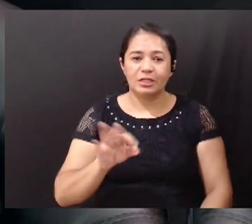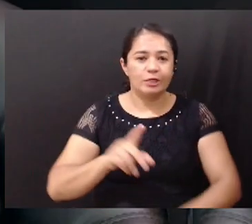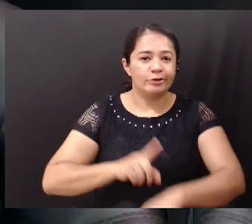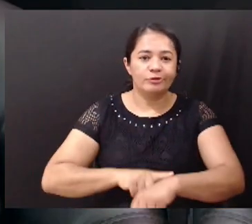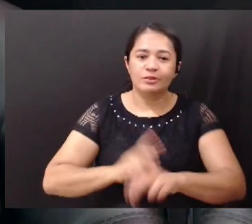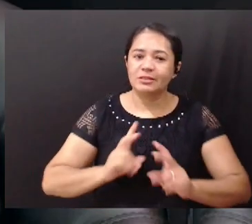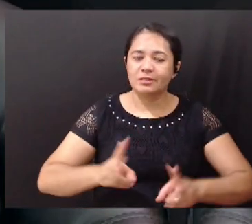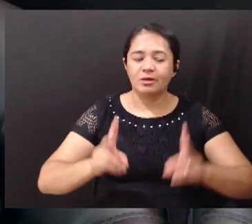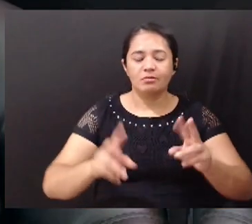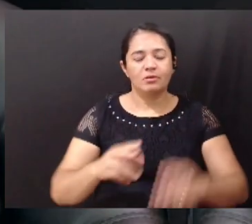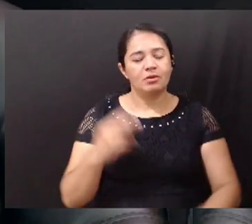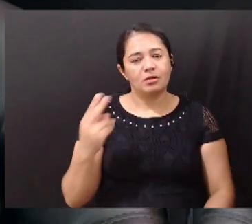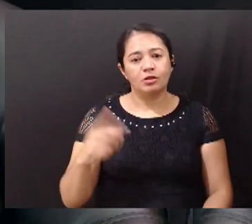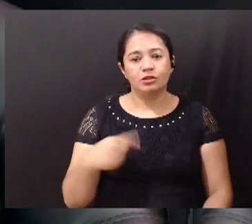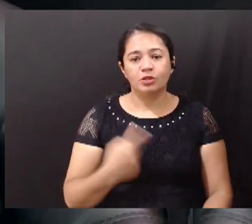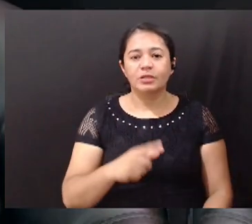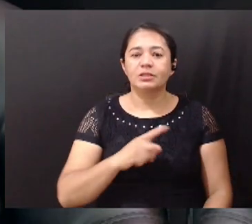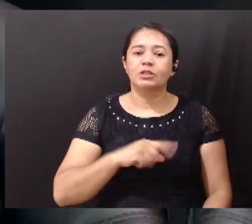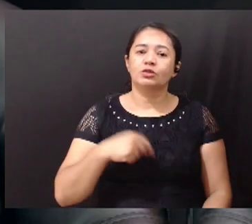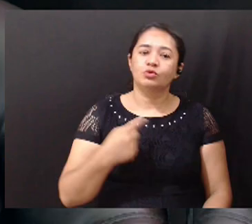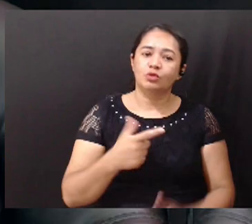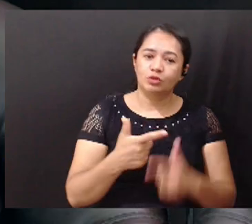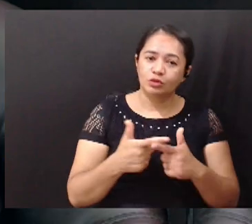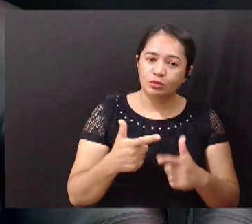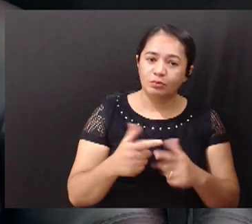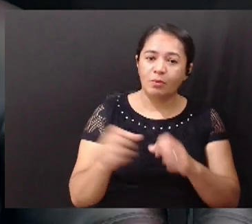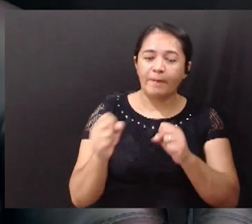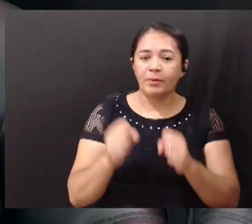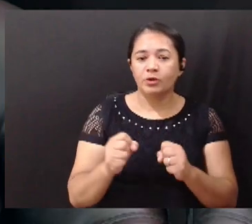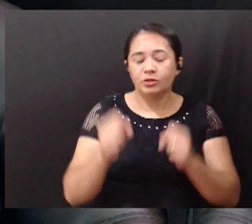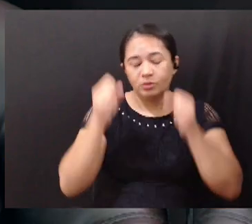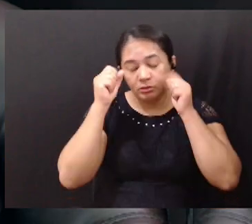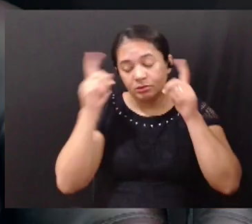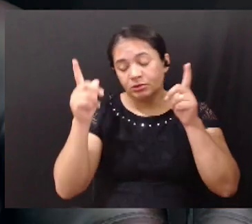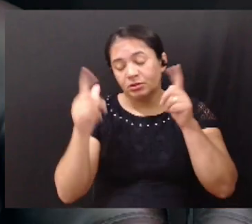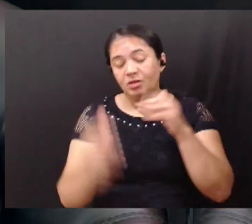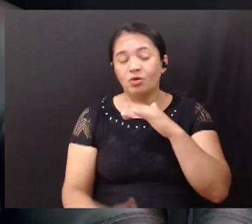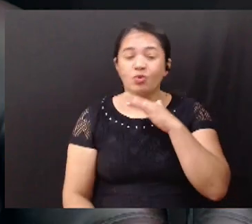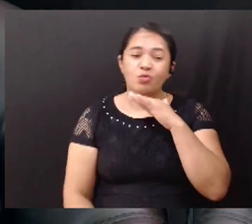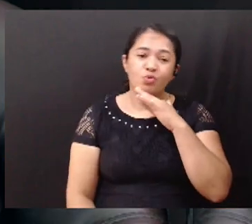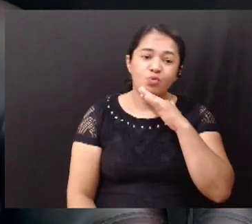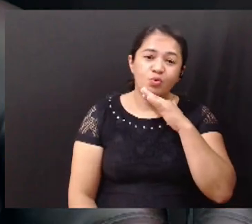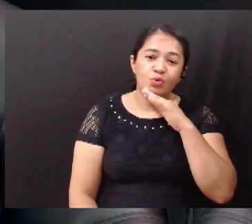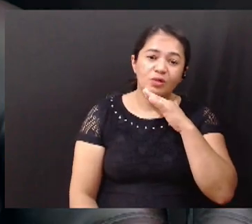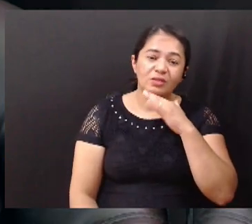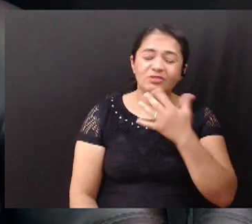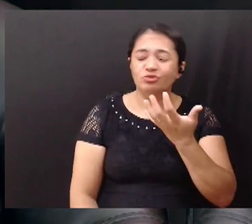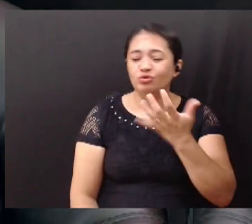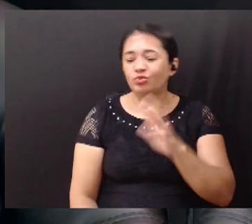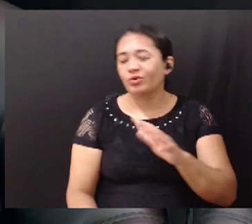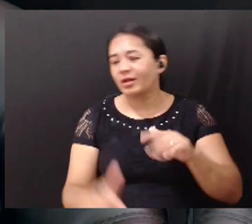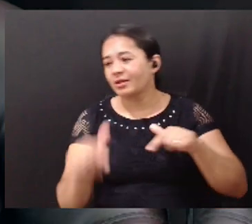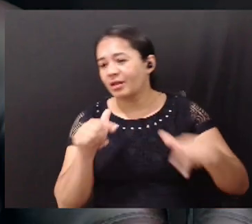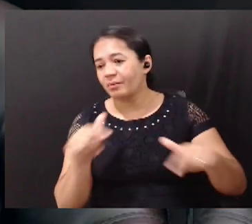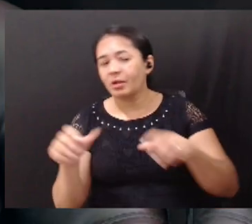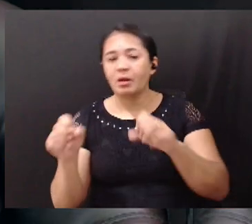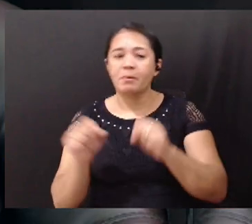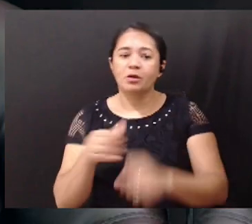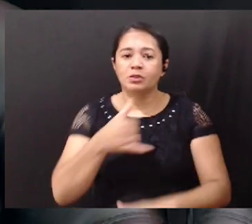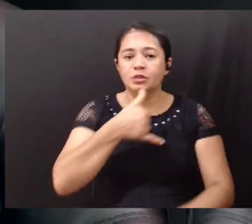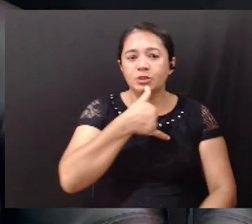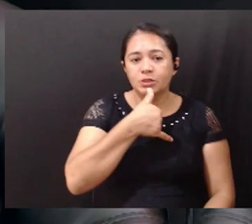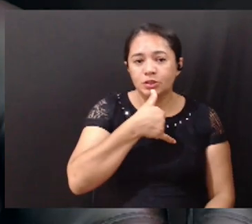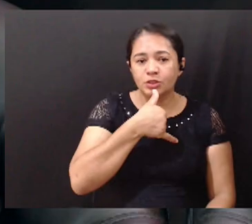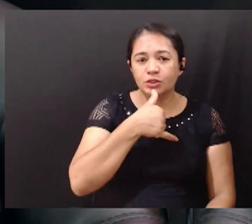as nossas questões, a gente pode acordar um dia com o pé esquerdo, a gente pode não estar querendo trabalhar, a gente pode estar triste, eu posso estar